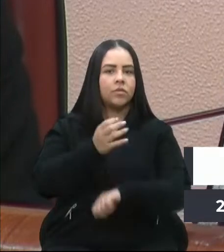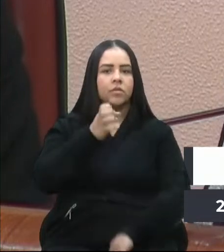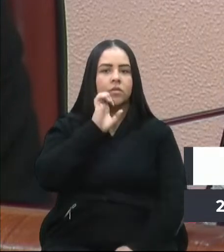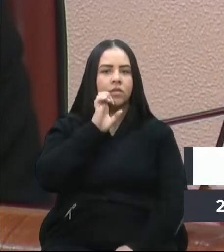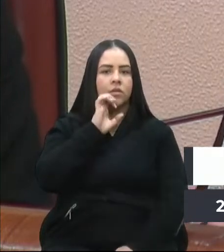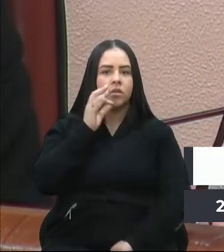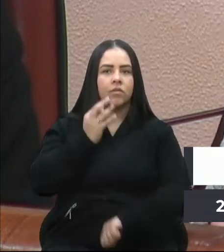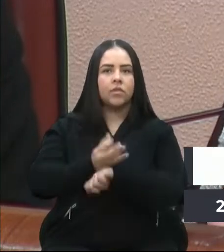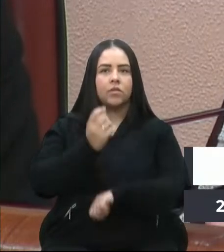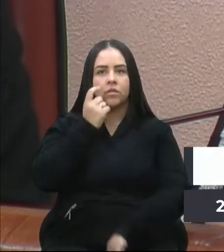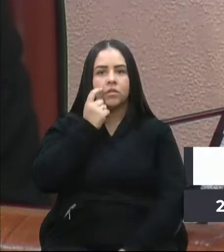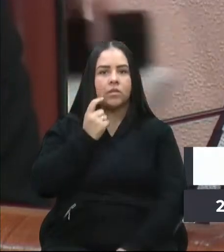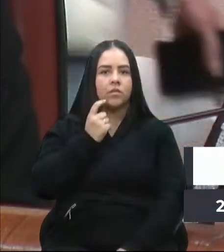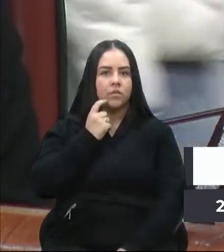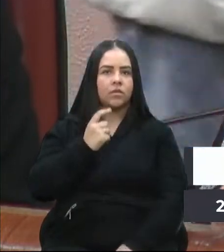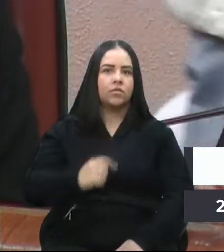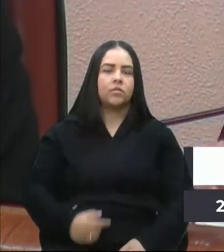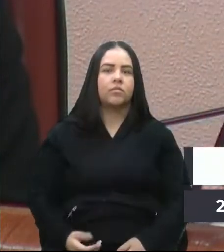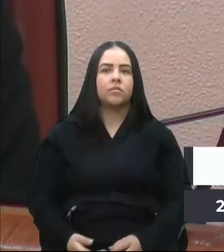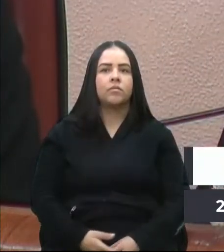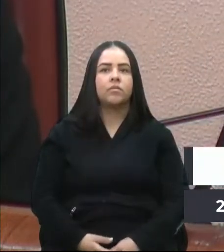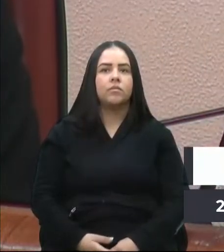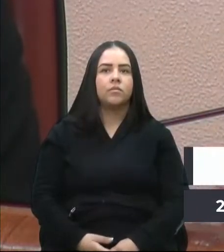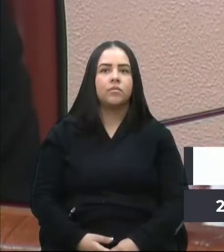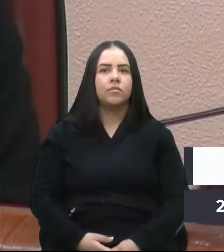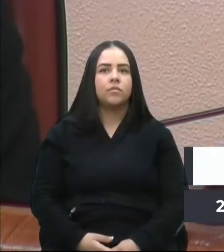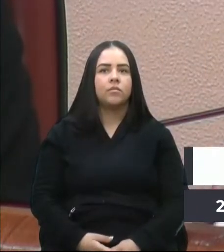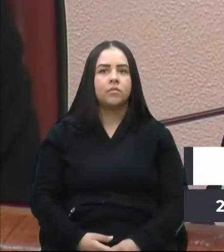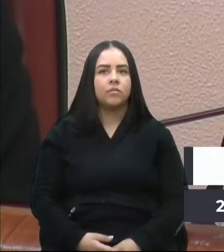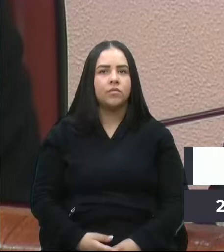vereador Wagner Petrini.